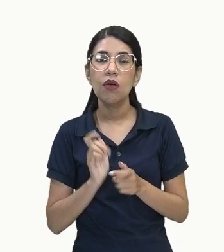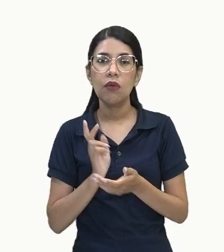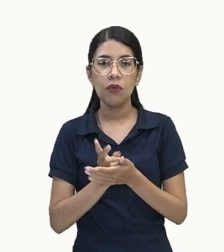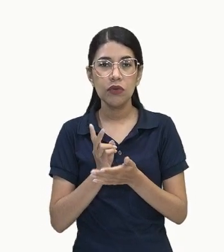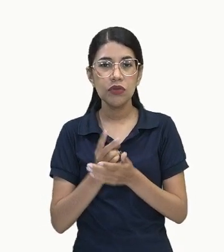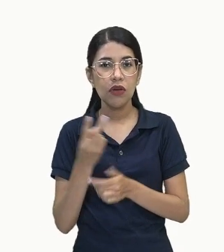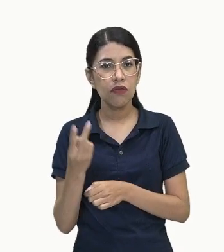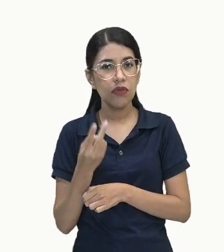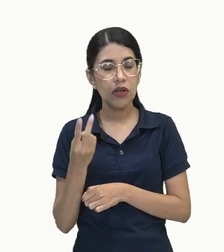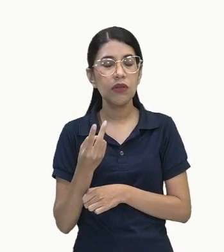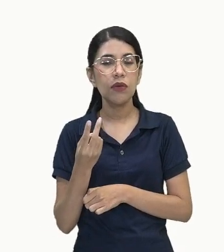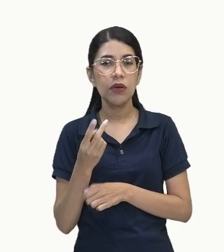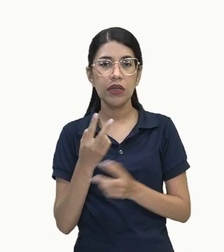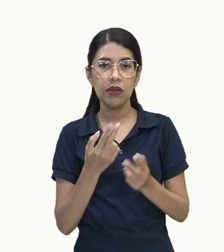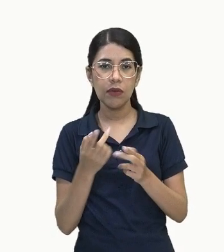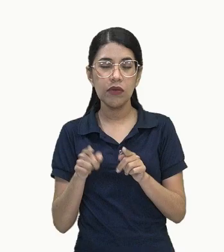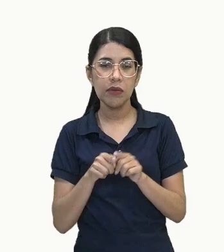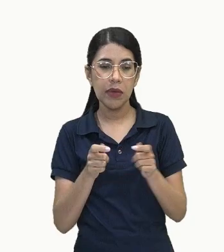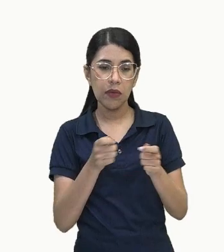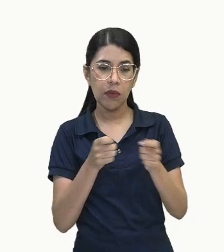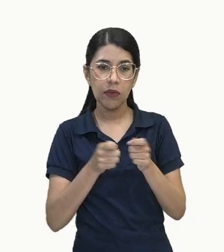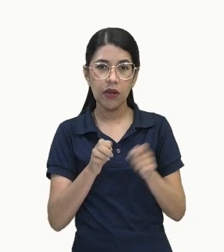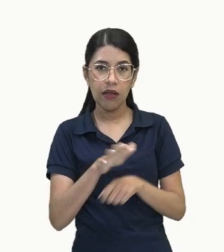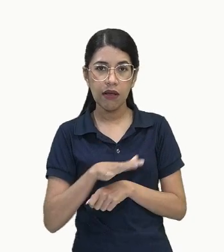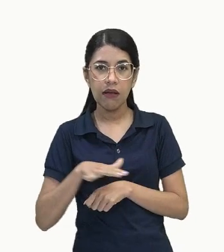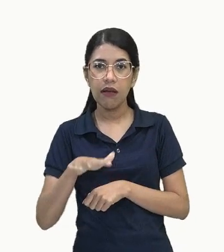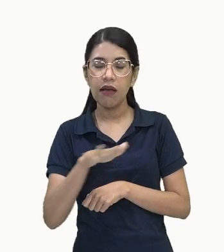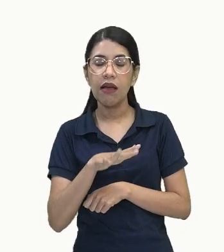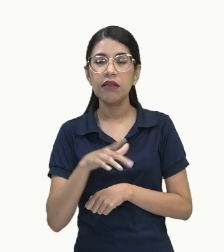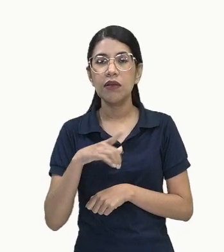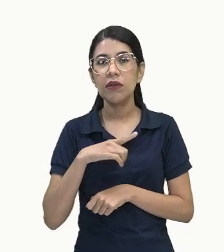preço, monopolizar o mercado, a gente diz que existe um